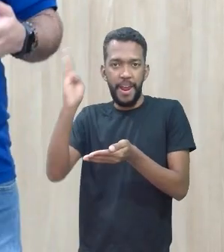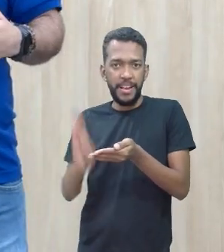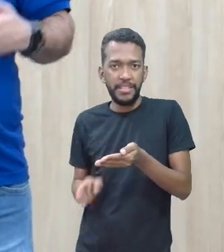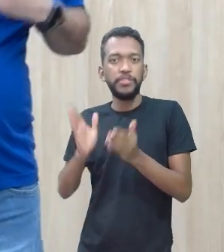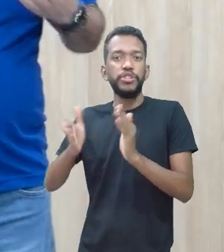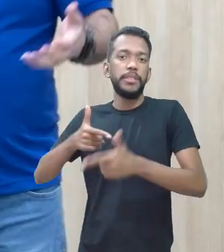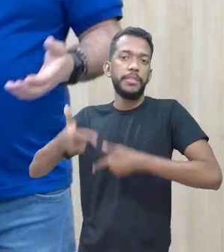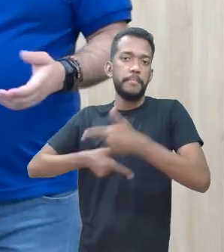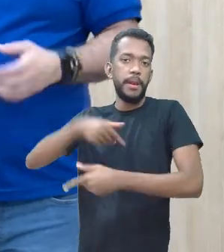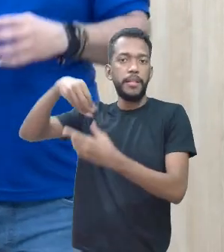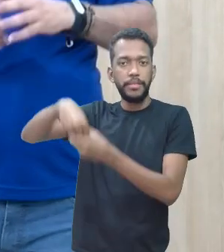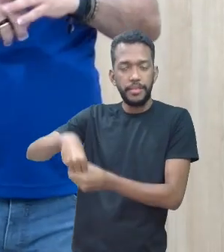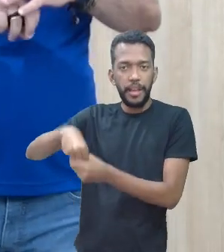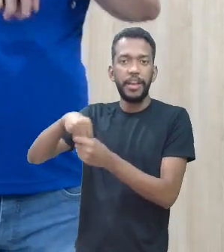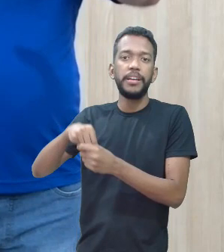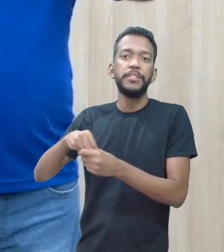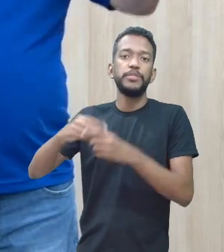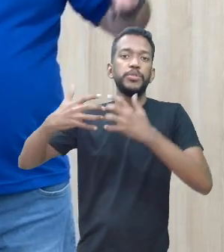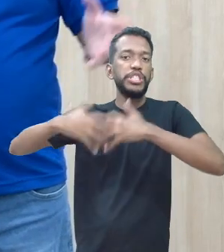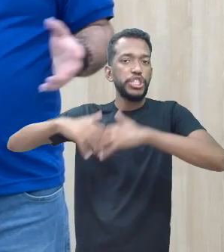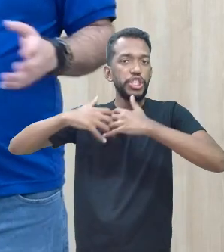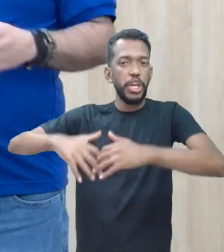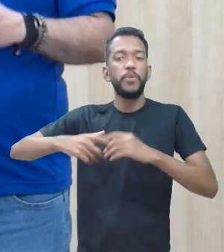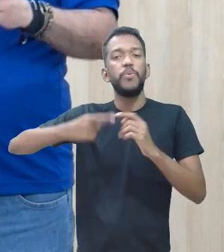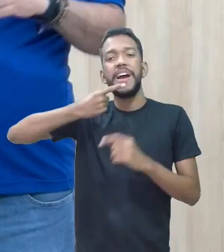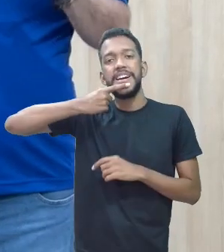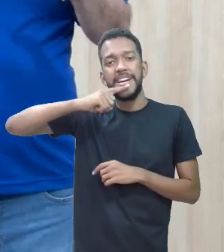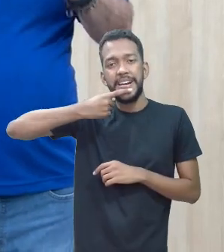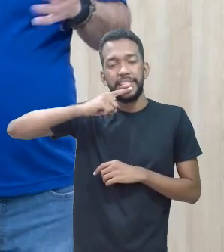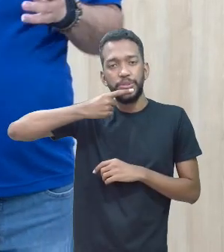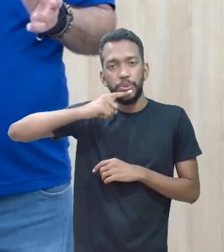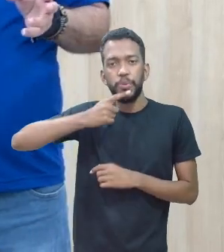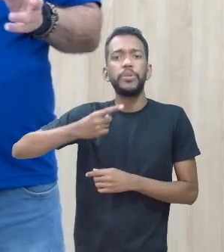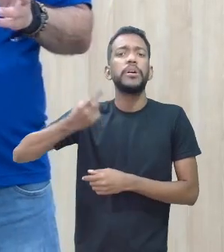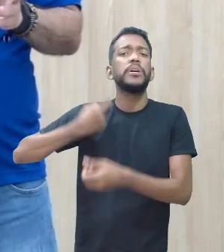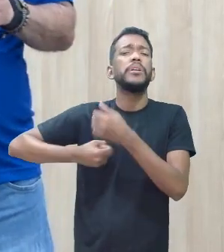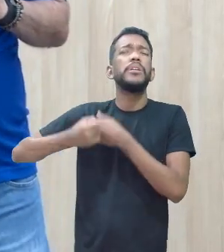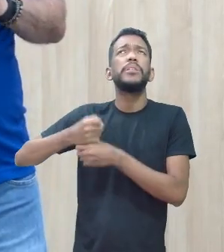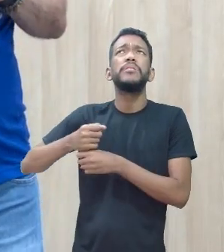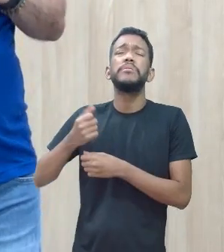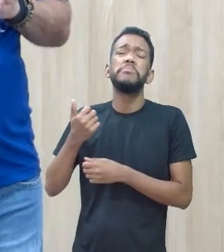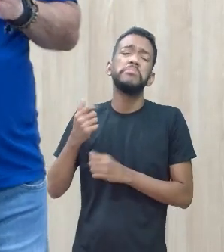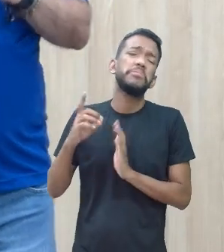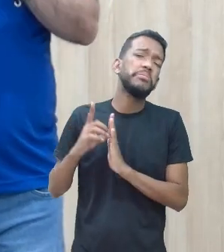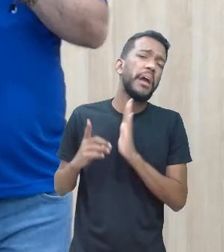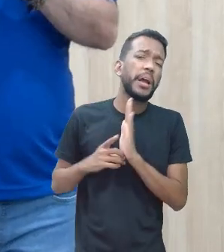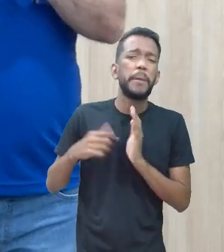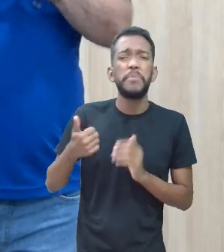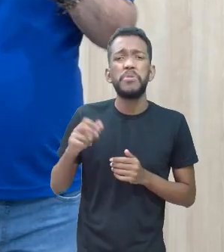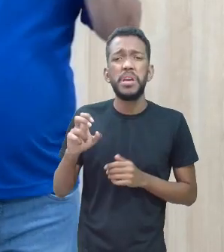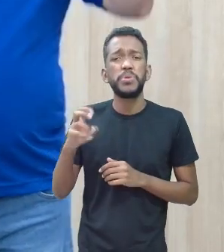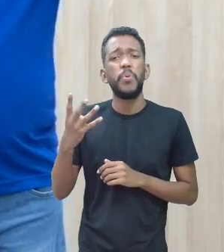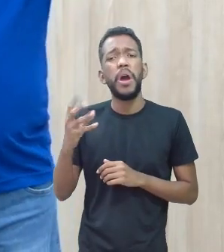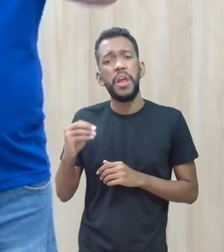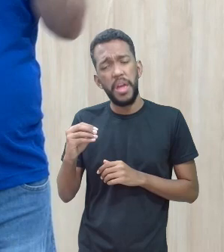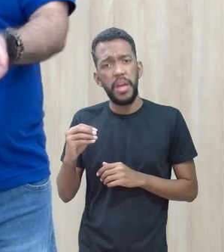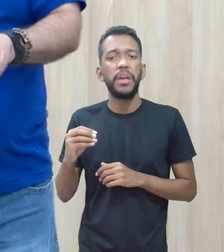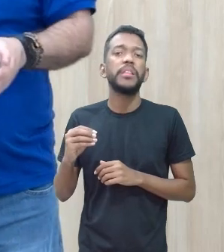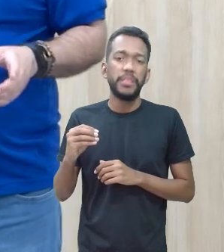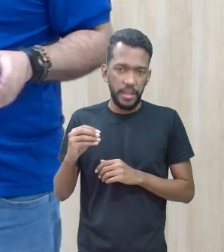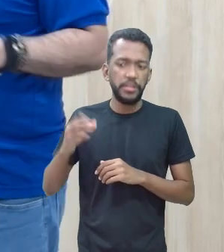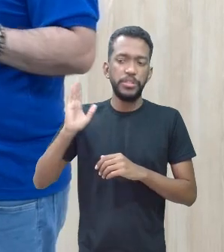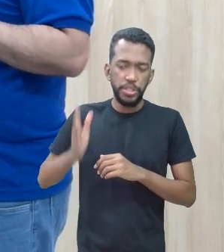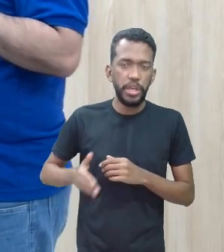nos engenhos, né, de açúcar, né, que já começaram a partir da década de 1540 em diante, eles já começaram a